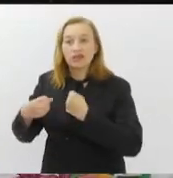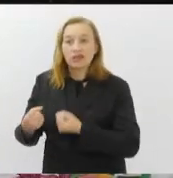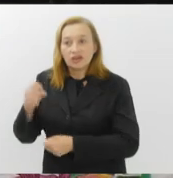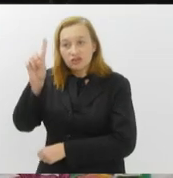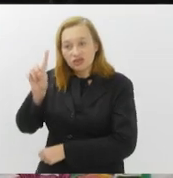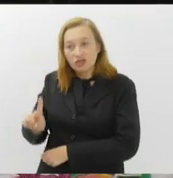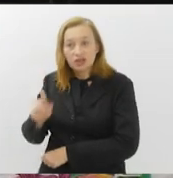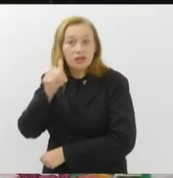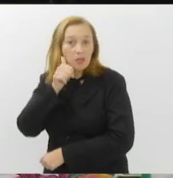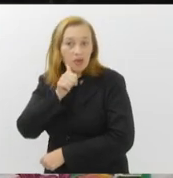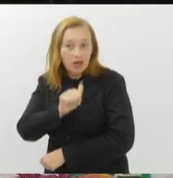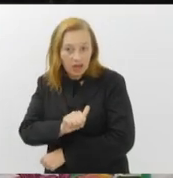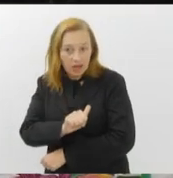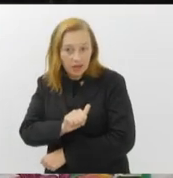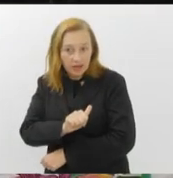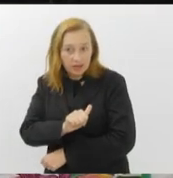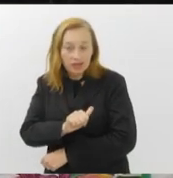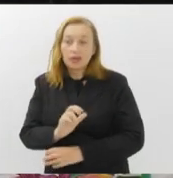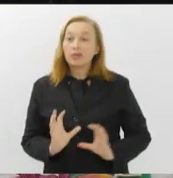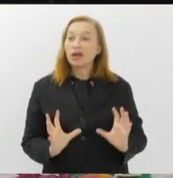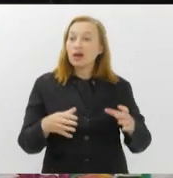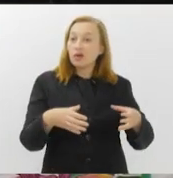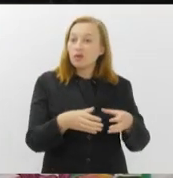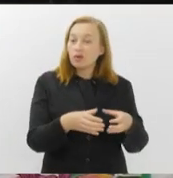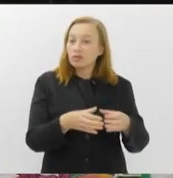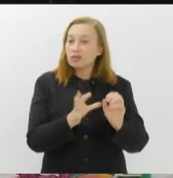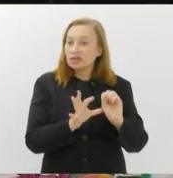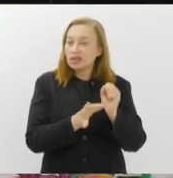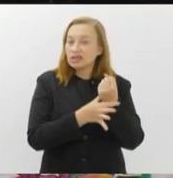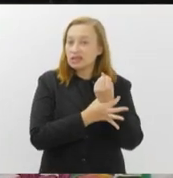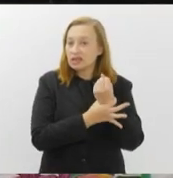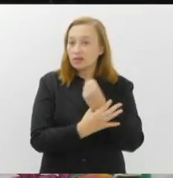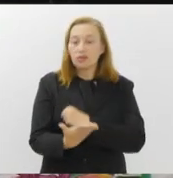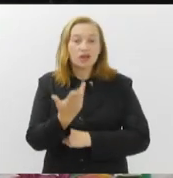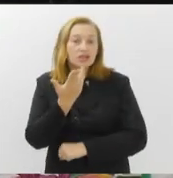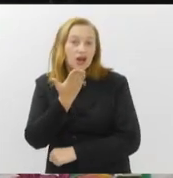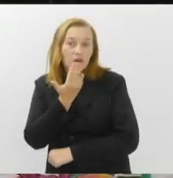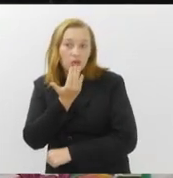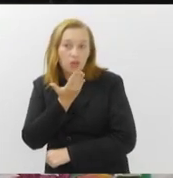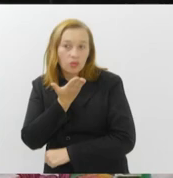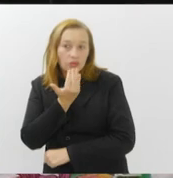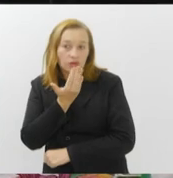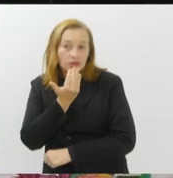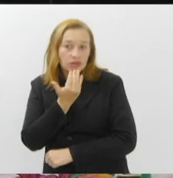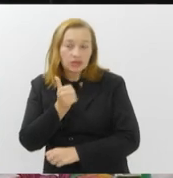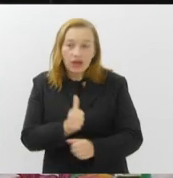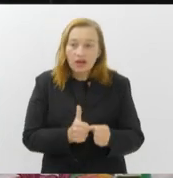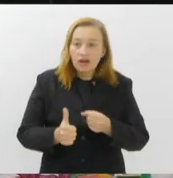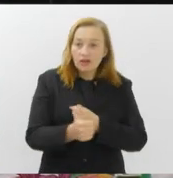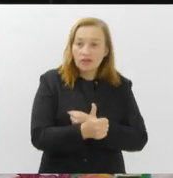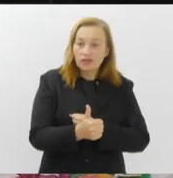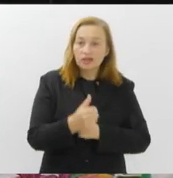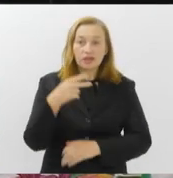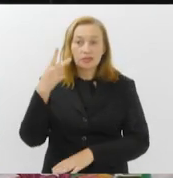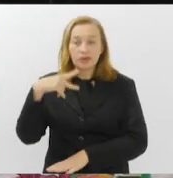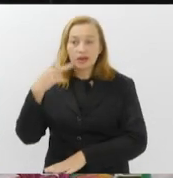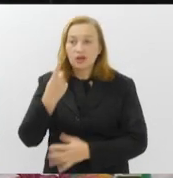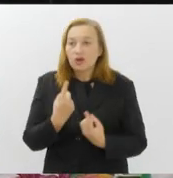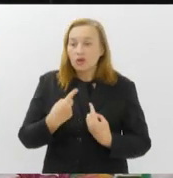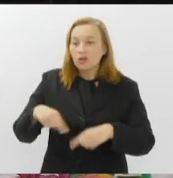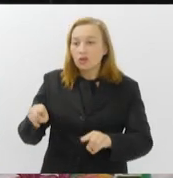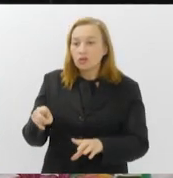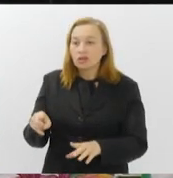Direitos da Mulher, pela Comissão de Segurança Alimentar, pela Frente Parlamentar de Combate à Fome e